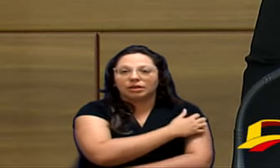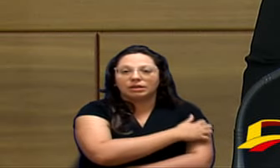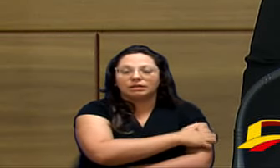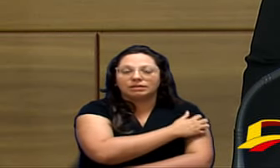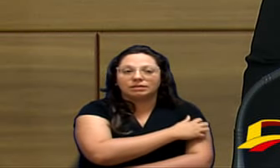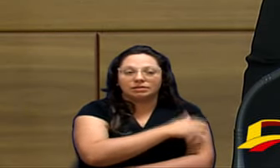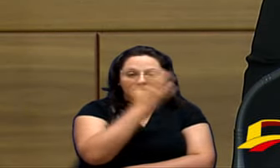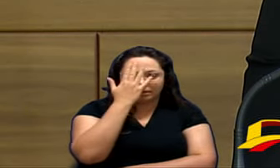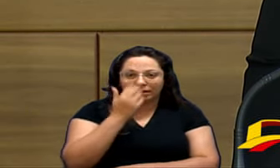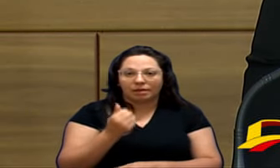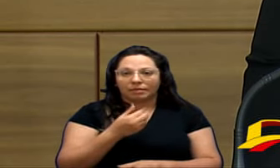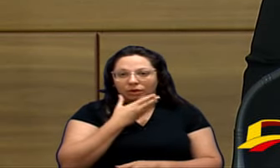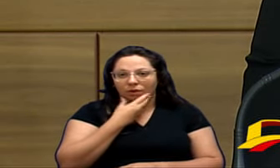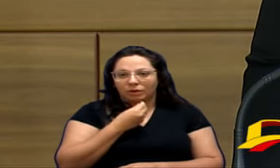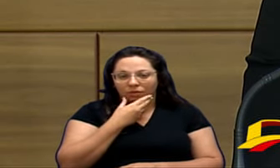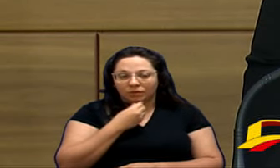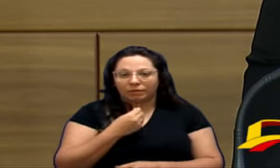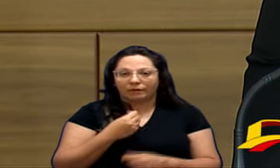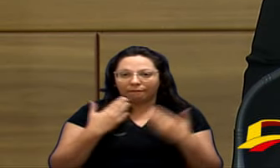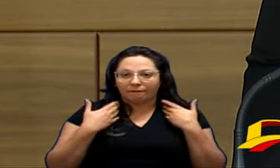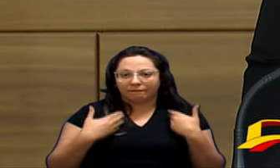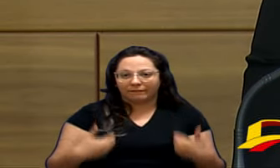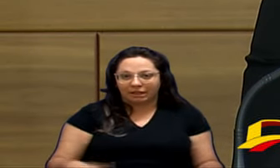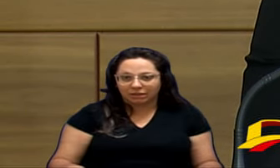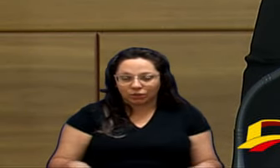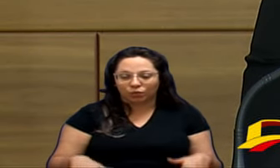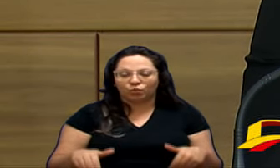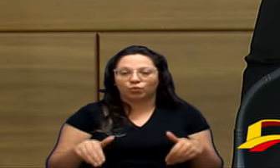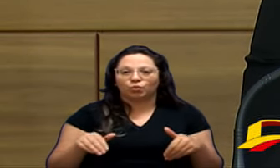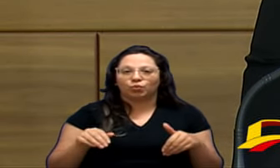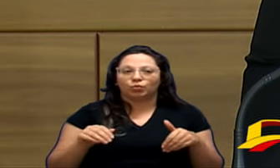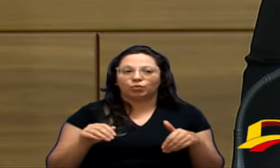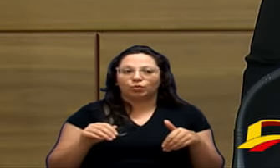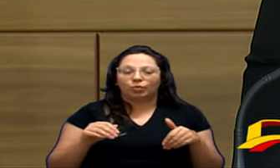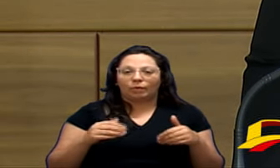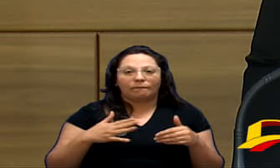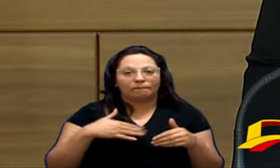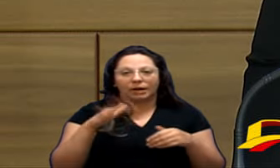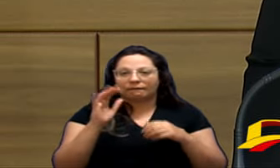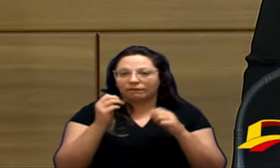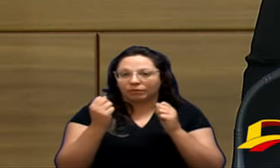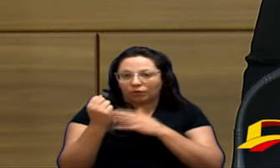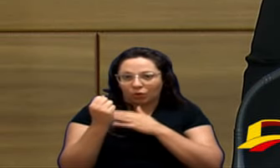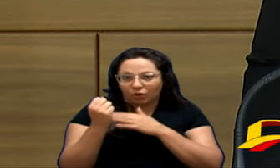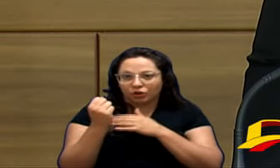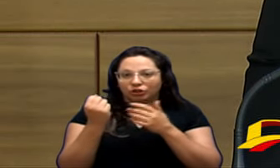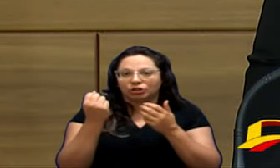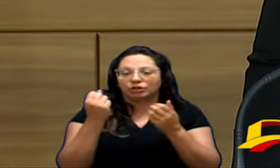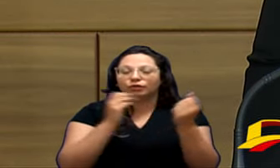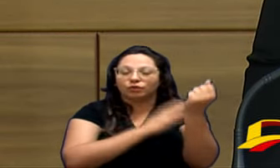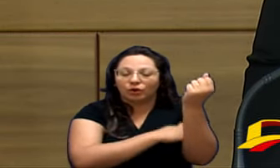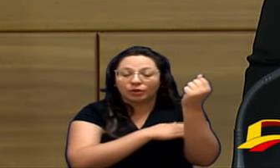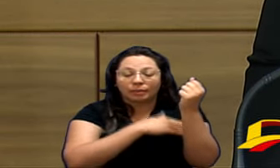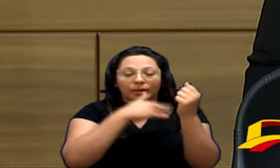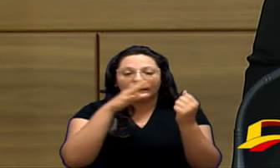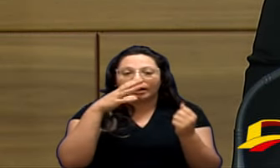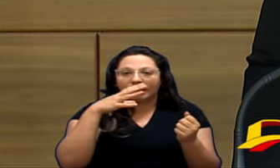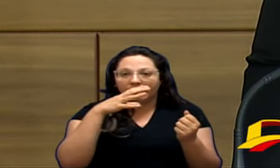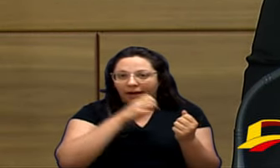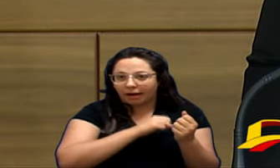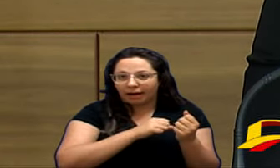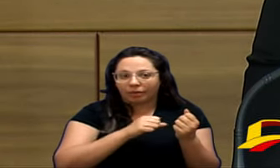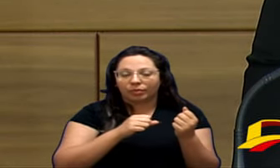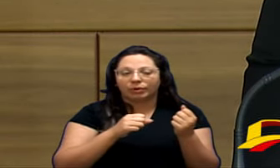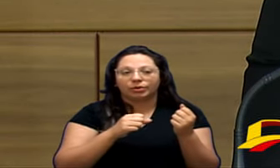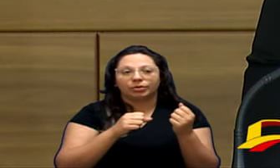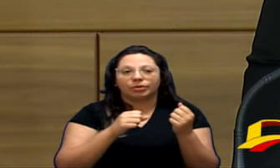biologicamente o o homem ele teria uma capacidade ali eh de resposta Face a um eventual agressor